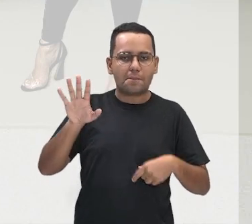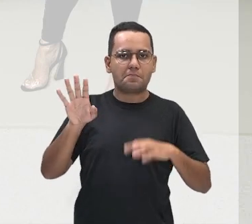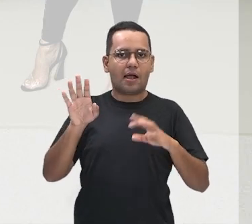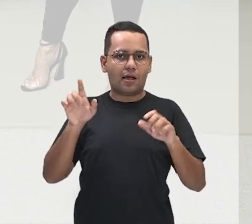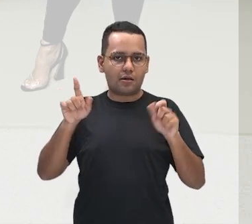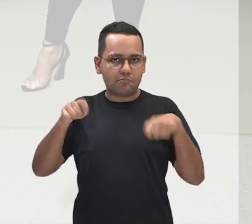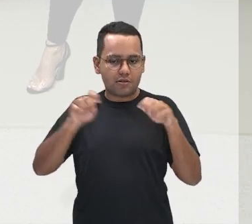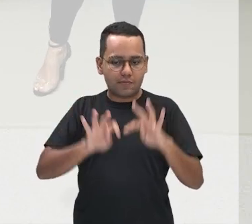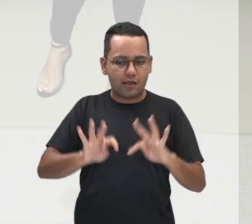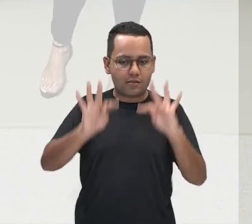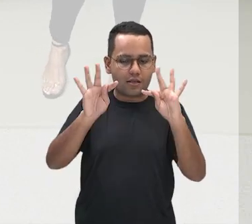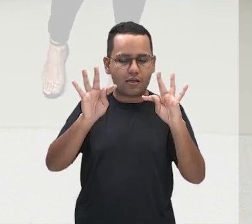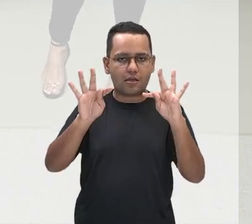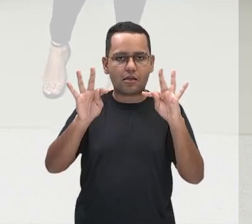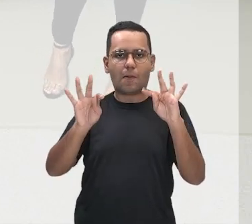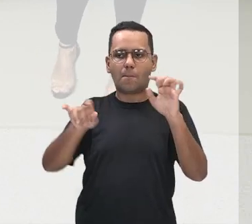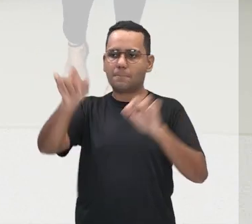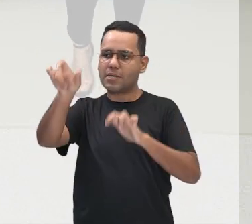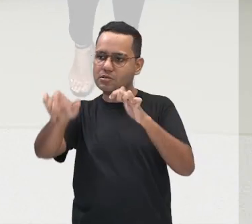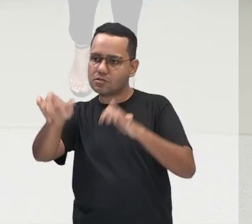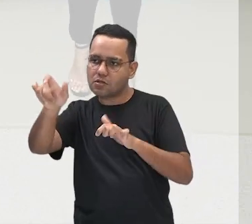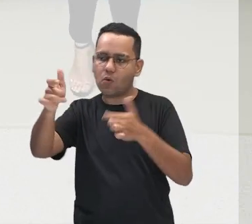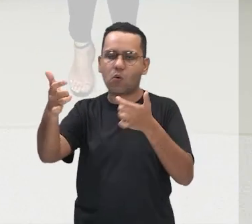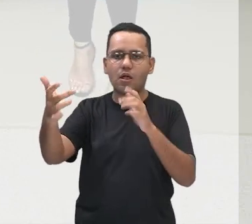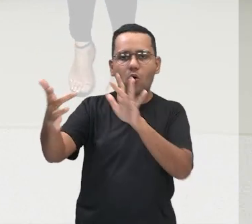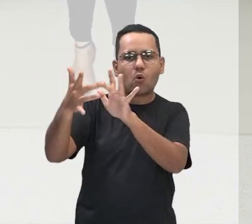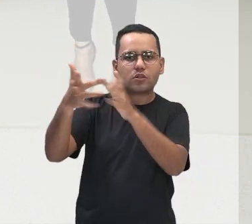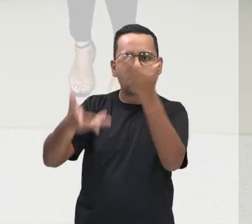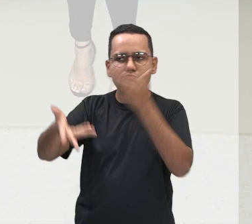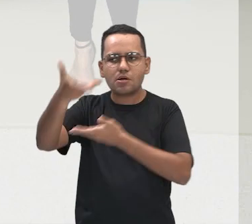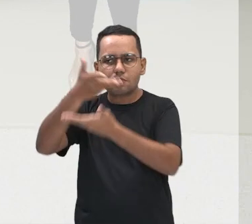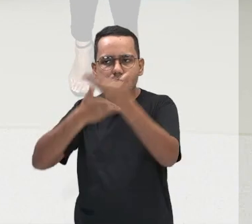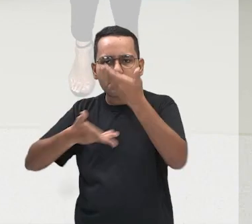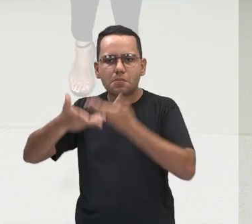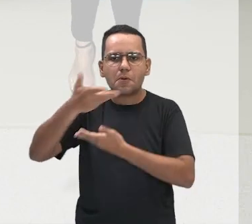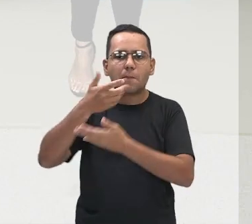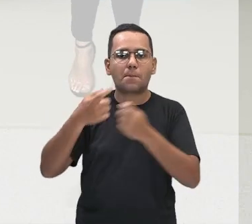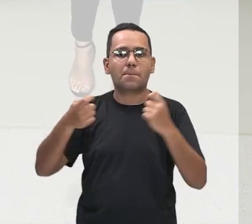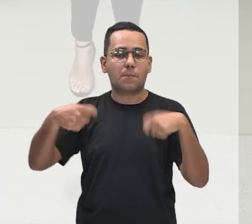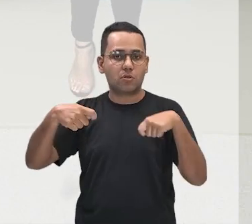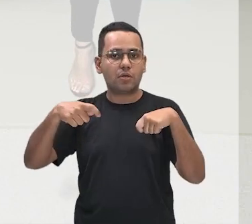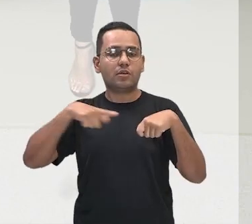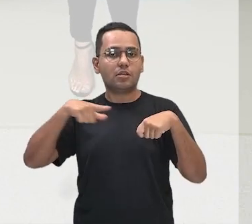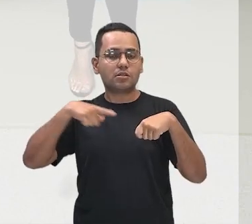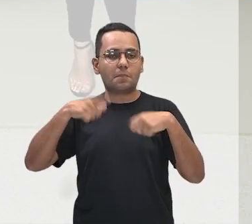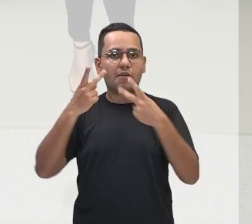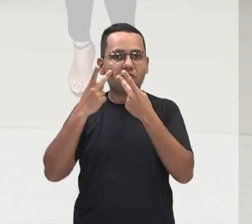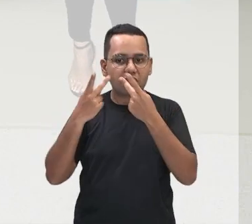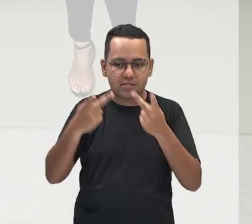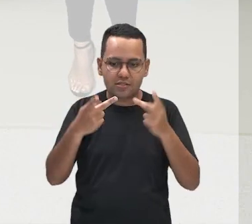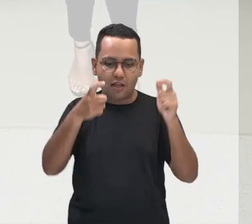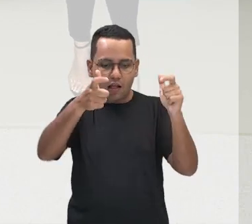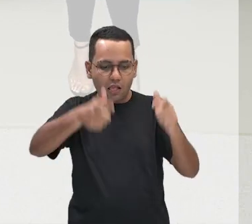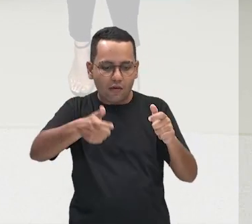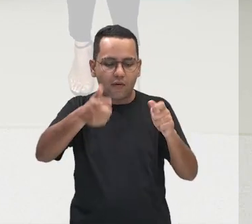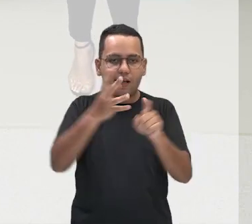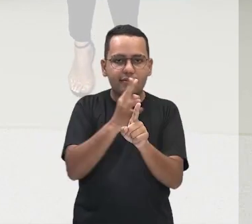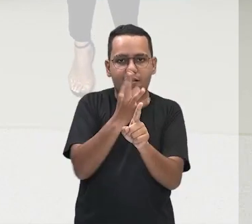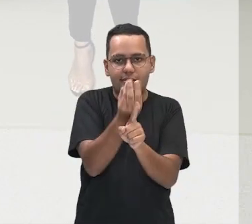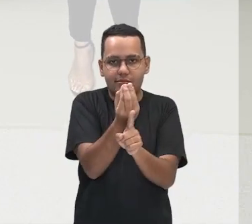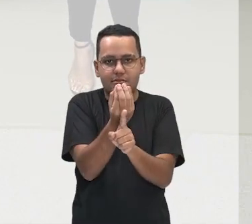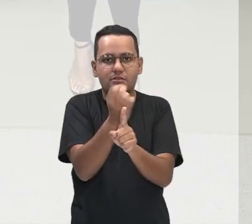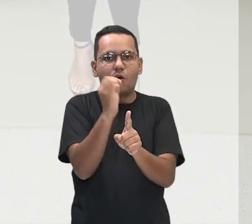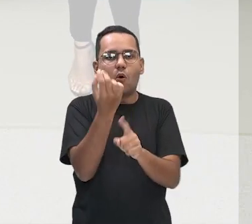recursos tecnológicos permite também que a gente consiga ter acesso a obras de arte, que a gente consiga ter acesso